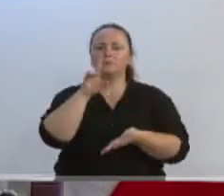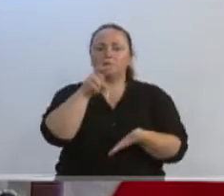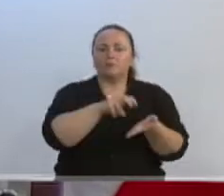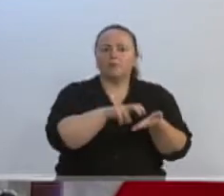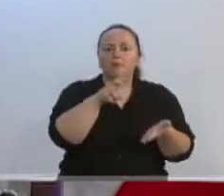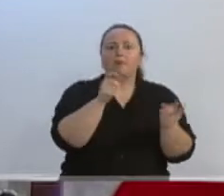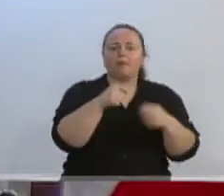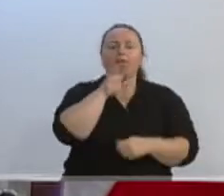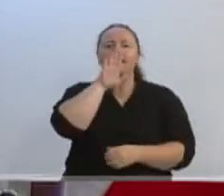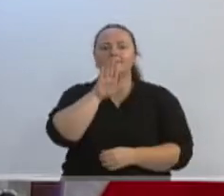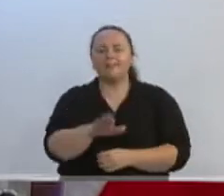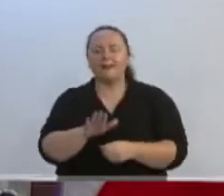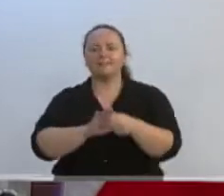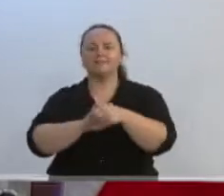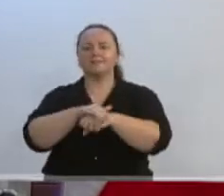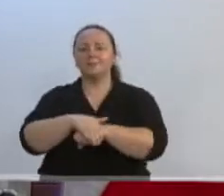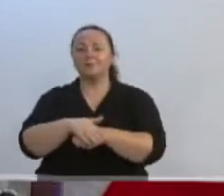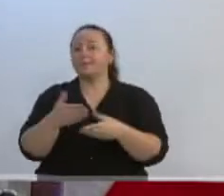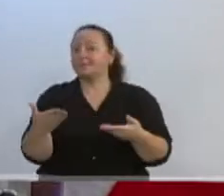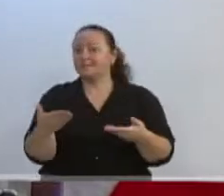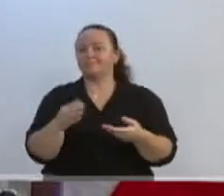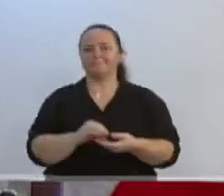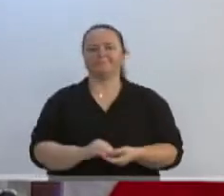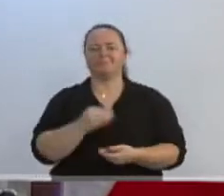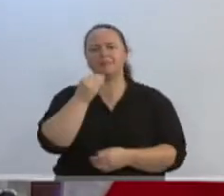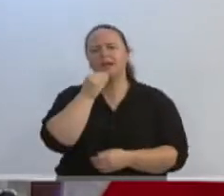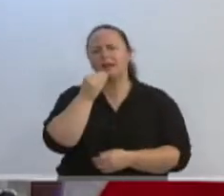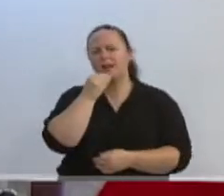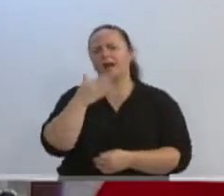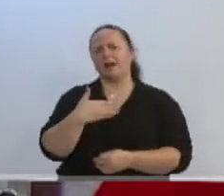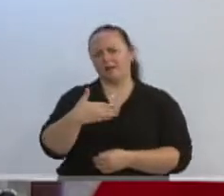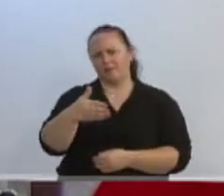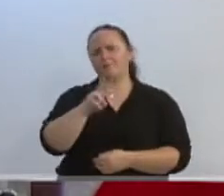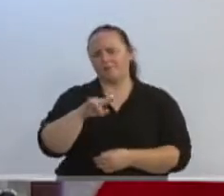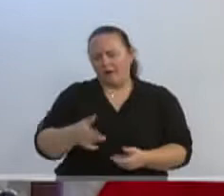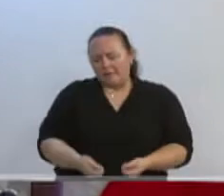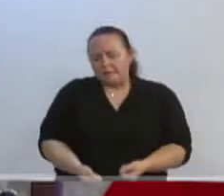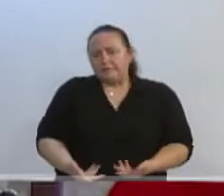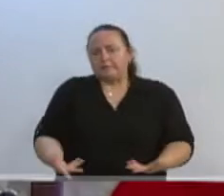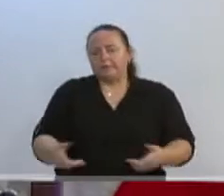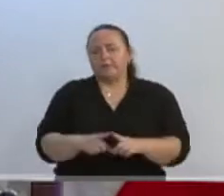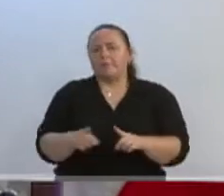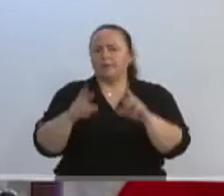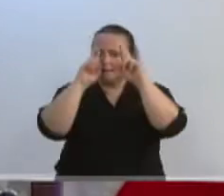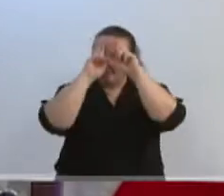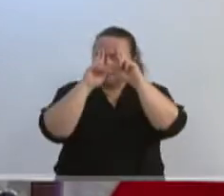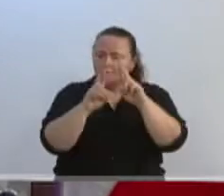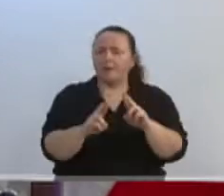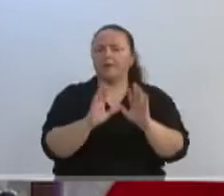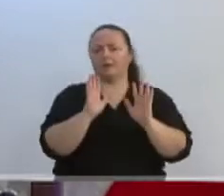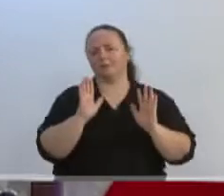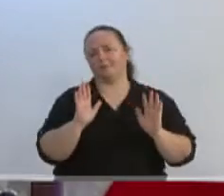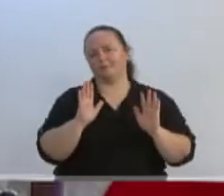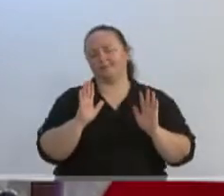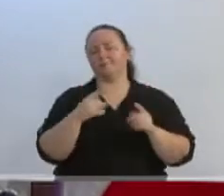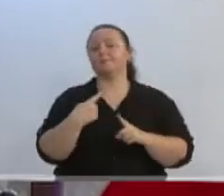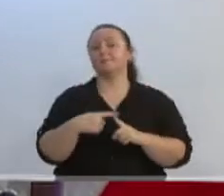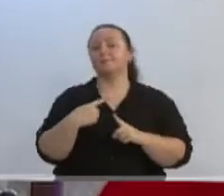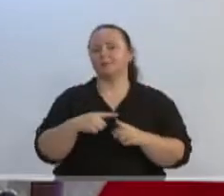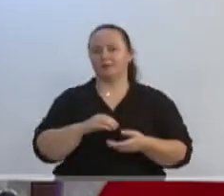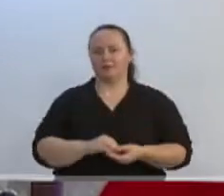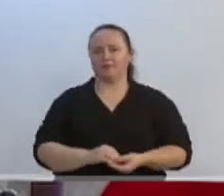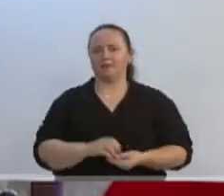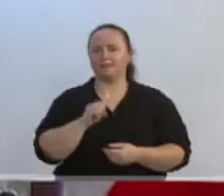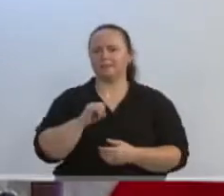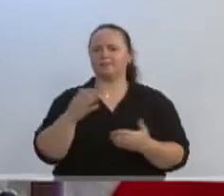manhã, trabalhando no período vespertino e à noite. É claro que a gente sabe que vai ter um pouco mais de custo, mas que a gente faça isso com respeito à educação. Porque se nós olharmos, eu vou